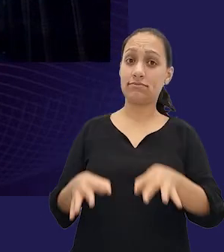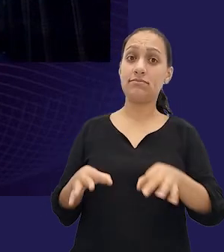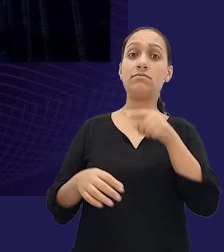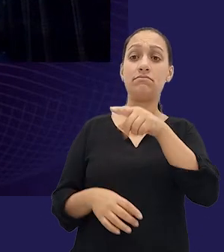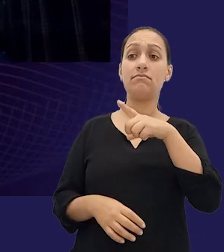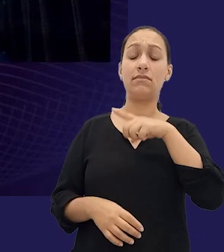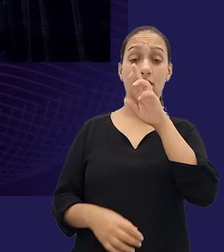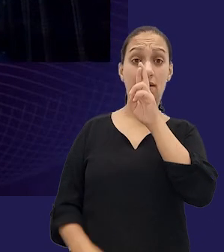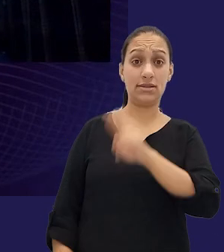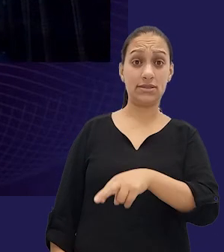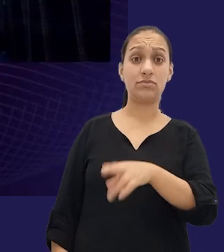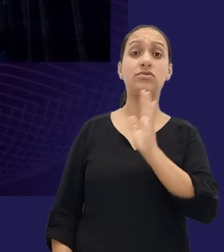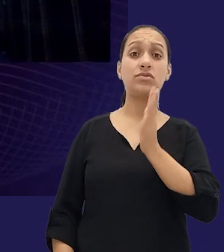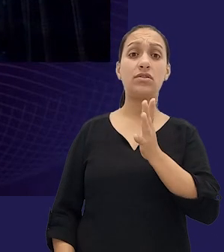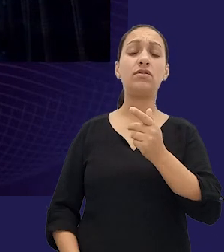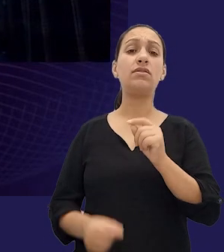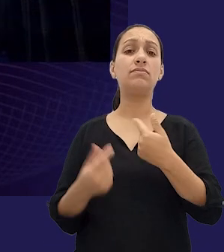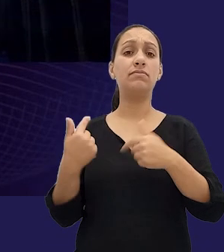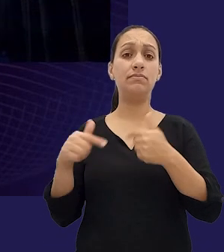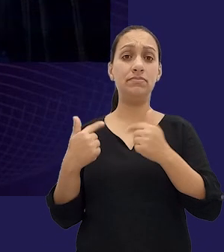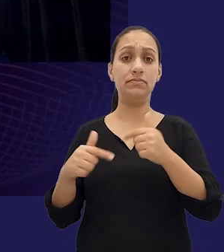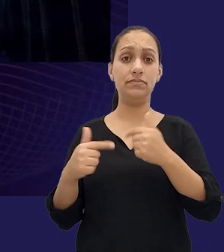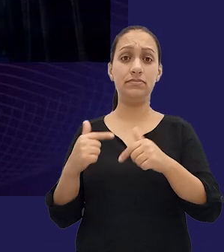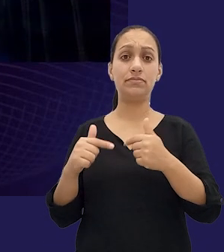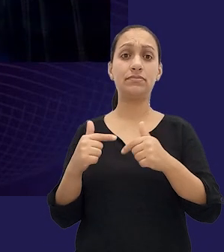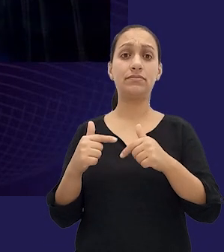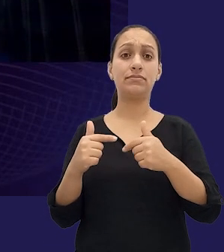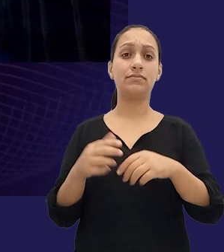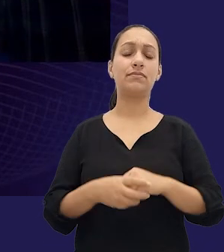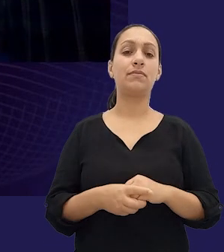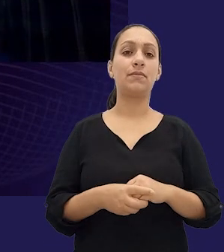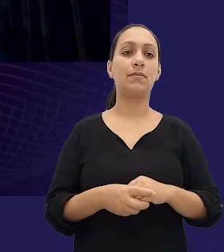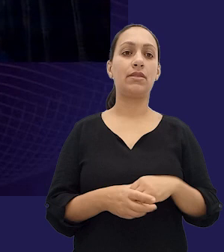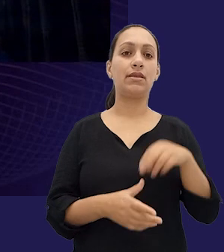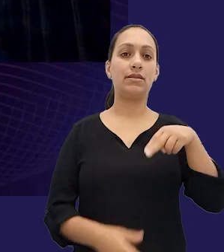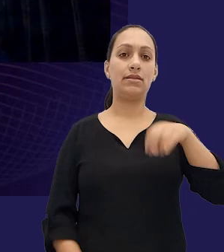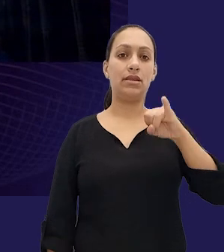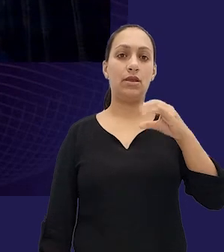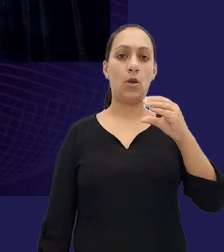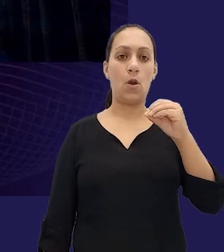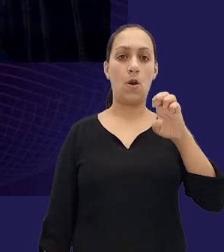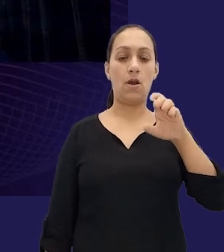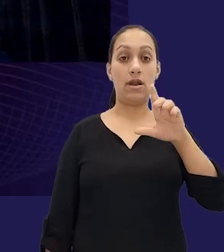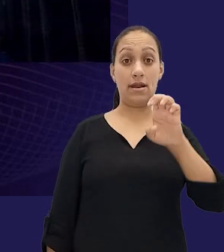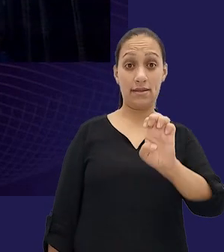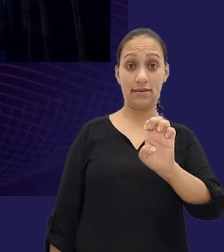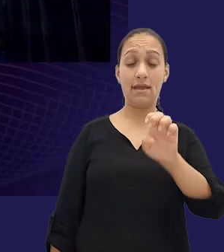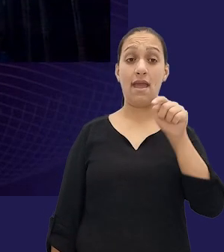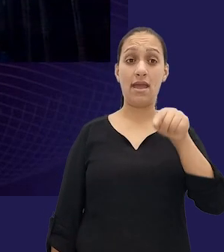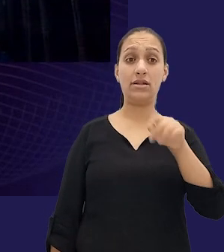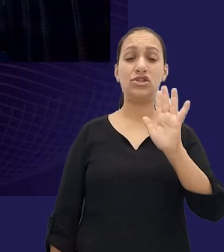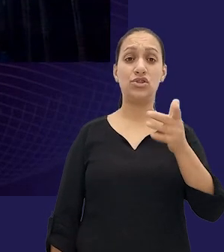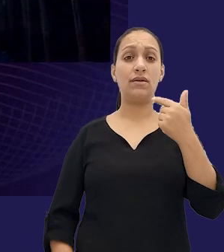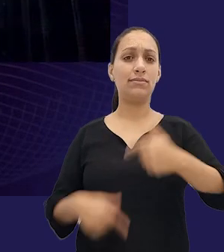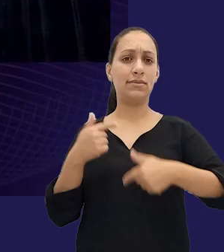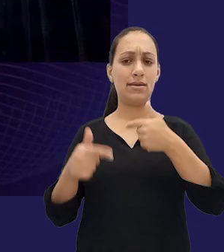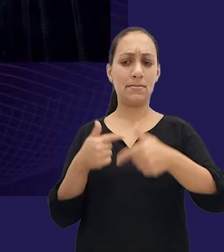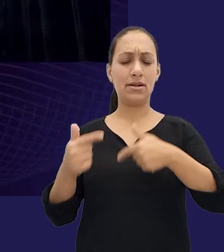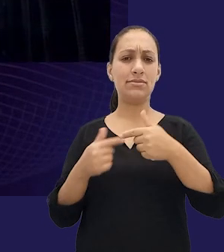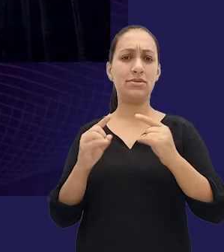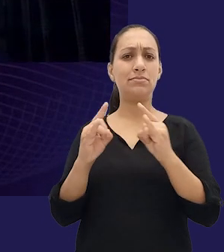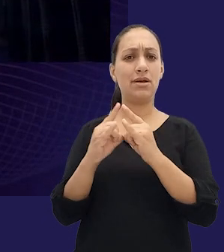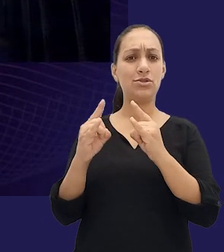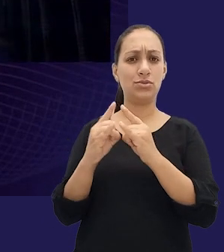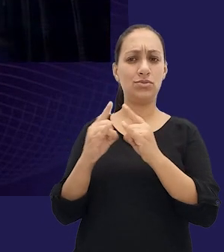A gente já fez aí alguns trabalhos com a Nicole, né, que já está trabalhando até numa